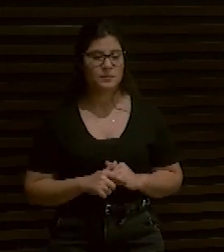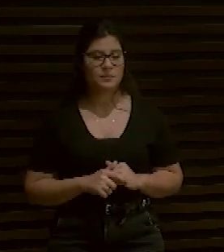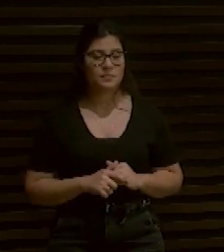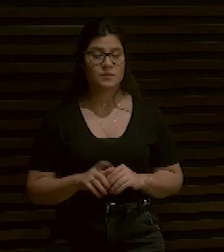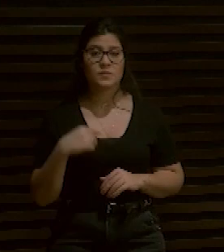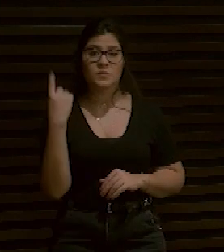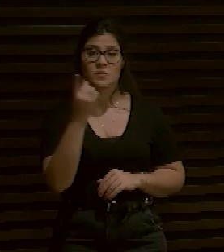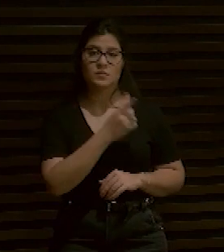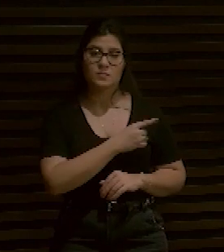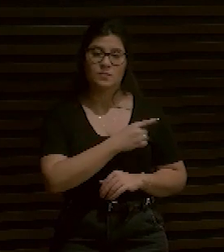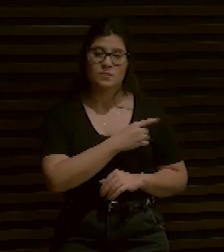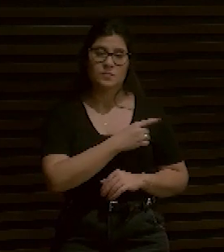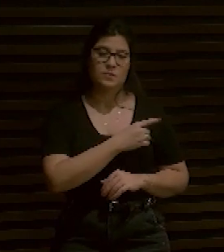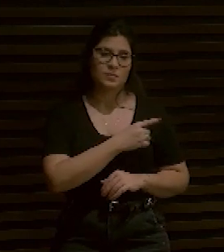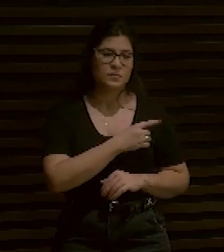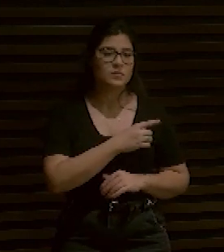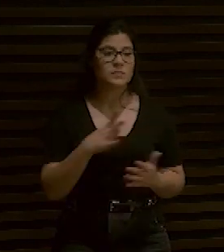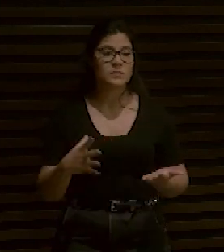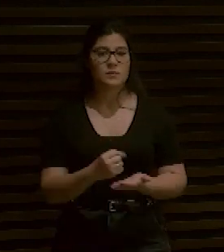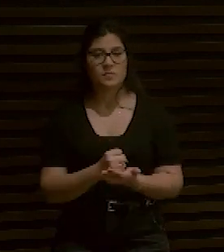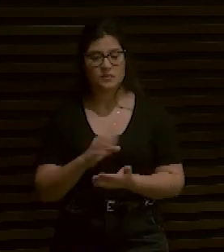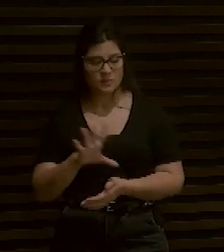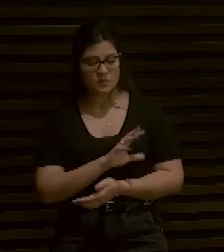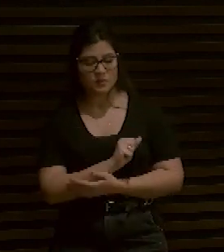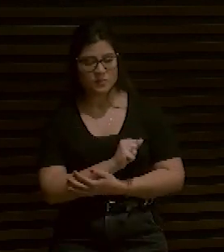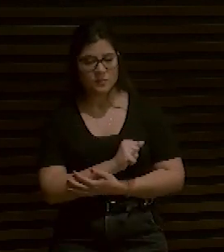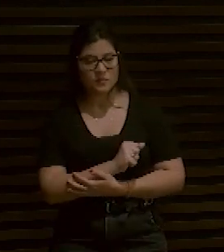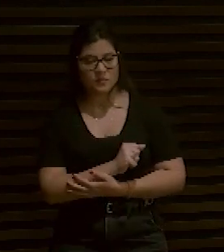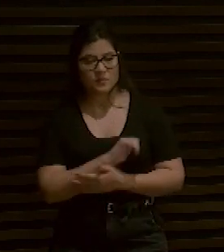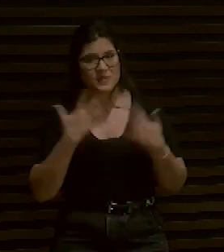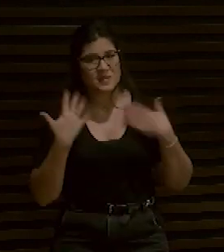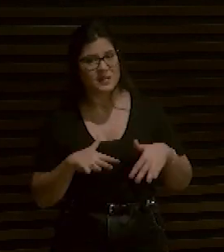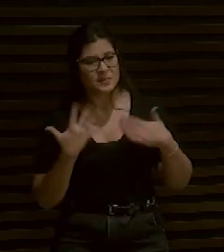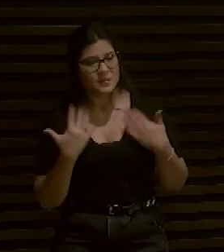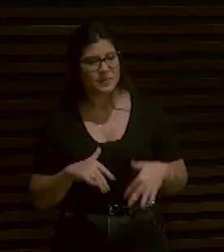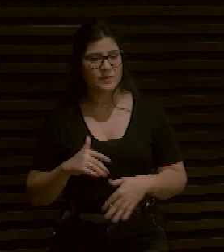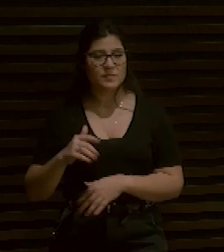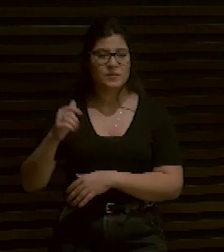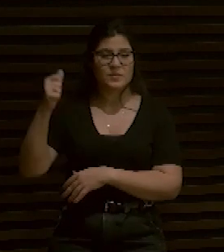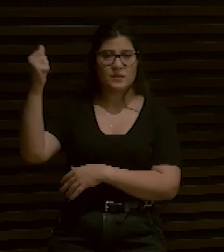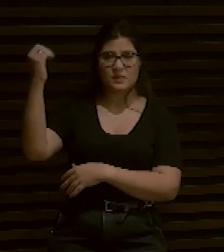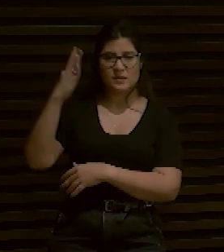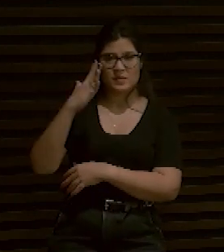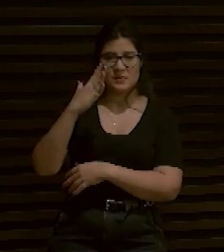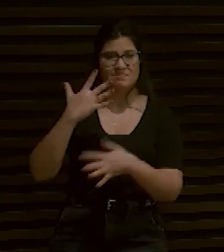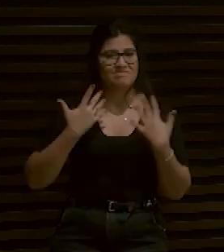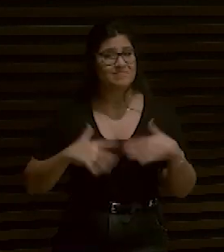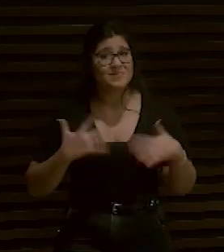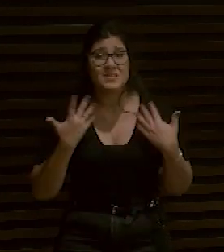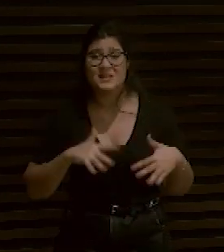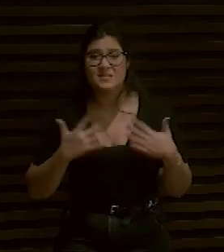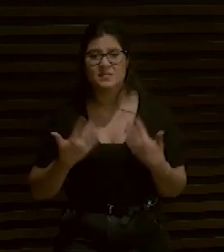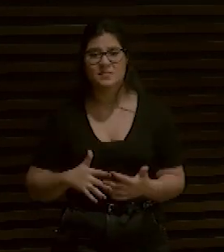Nós somos alvos de um amor furioso, queridos. Uma graça imensurável. Não dá nem para medir ela, de tão grande